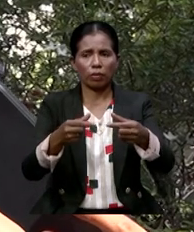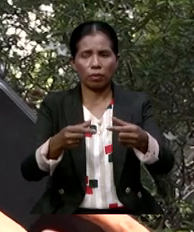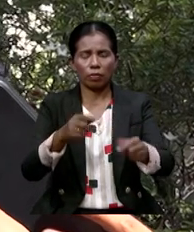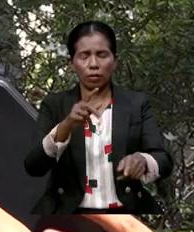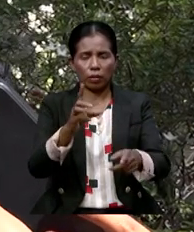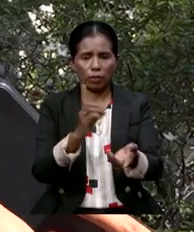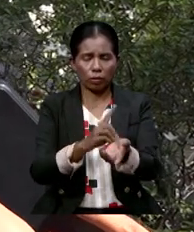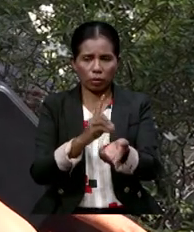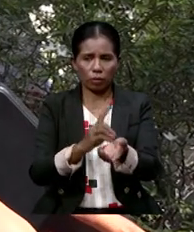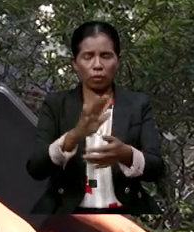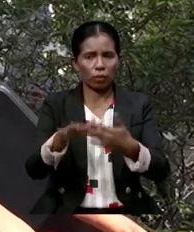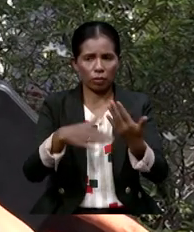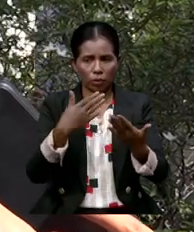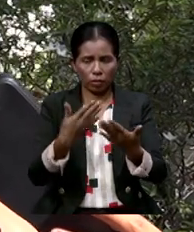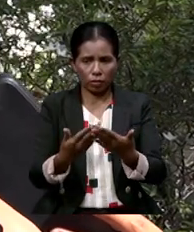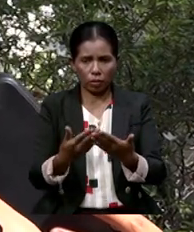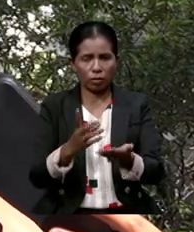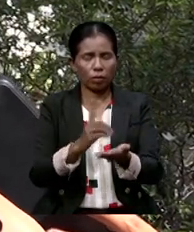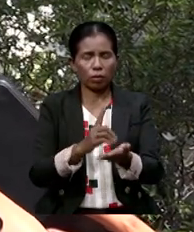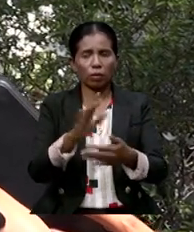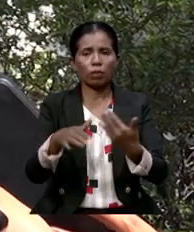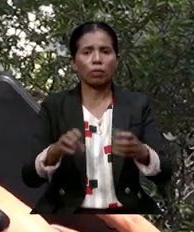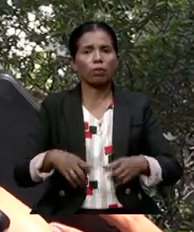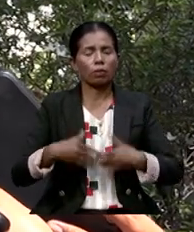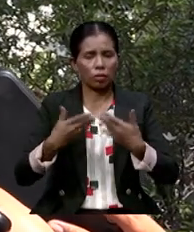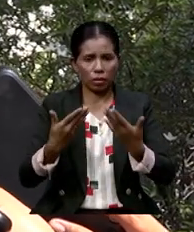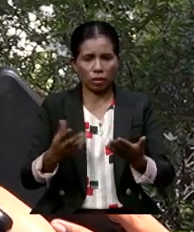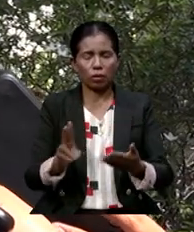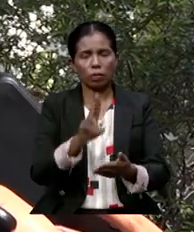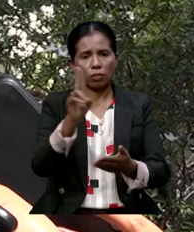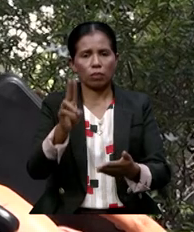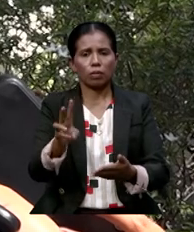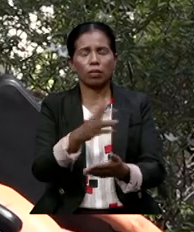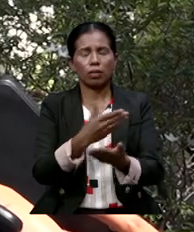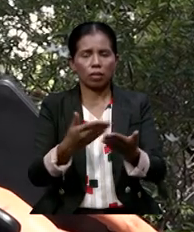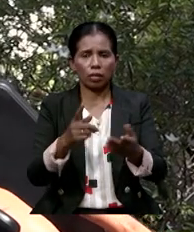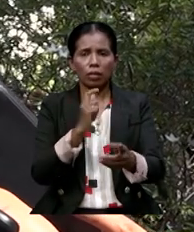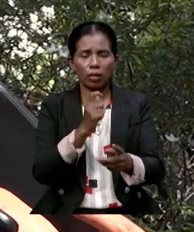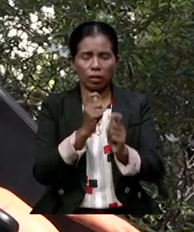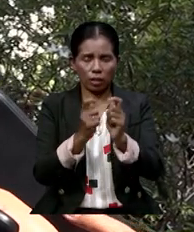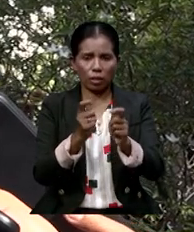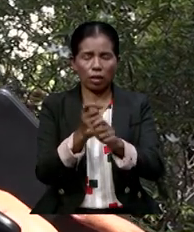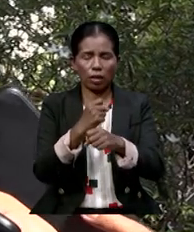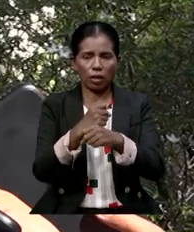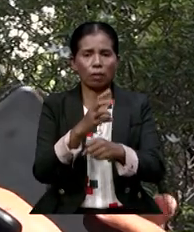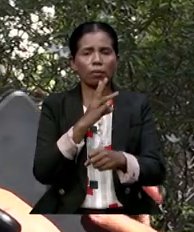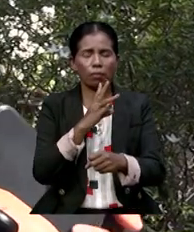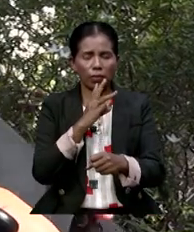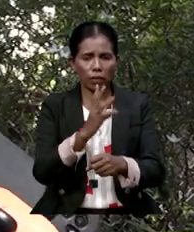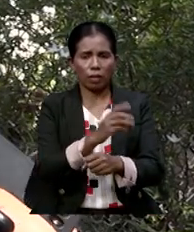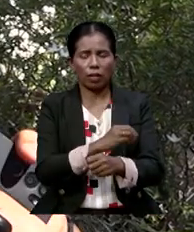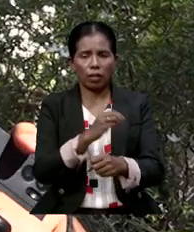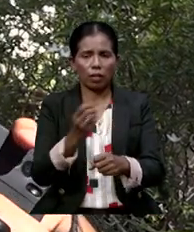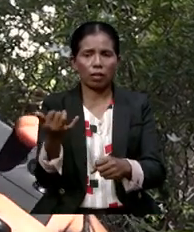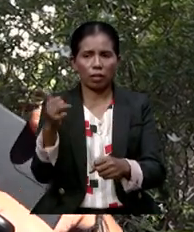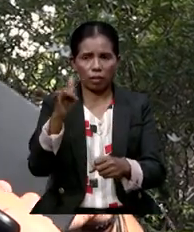pessoal husi teritori tomak, pessoal saudi teritori tomak, o insato usa instrumento ka equipamento ida ne hudi halo teste baita nia be